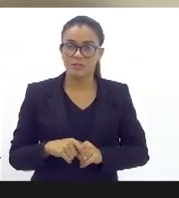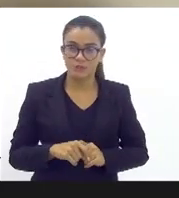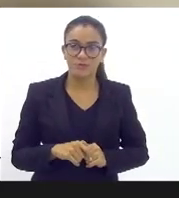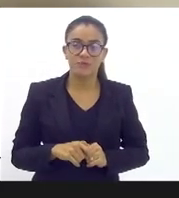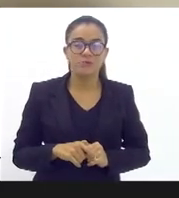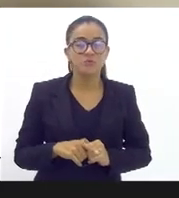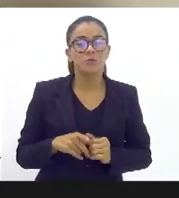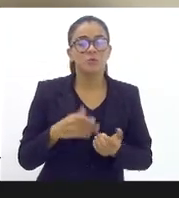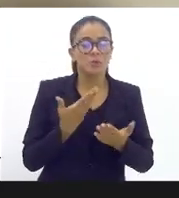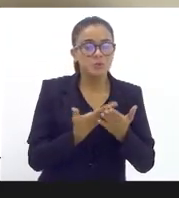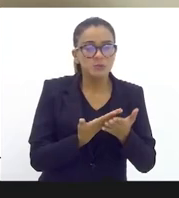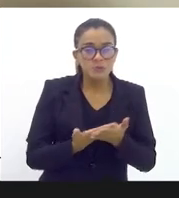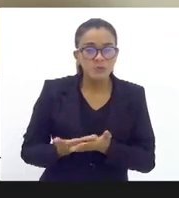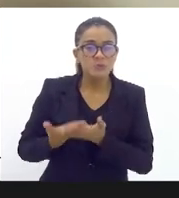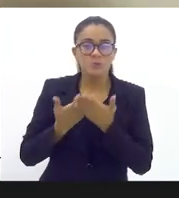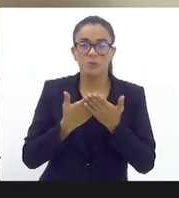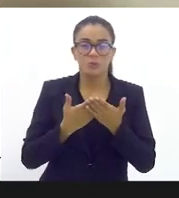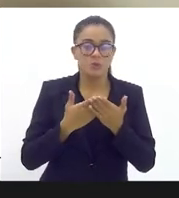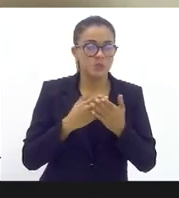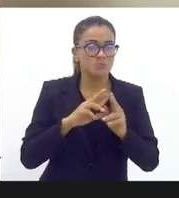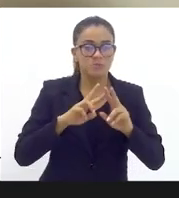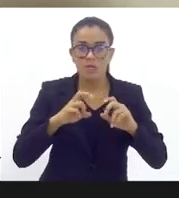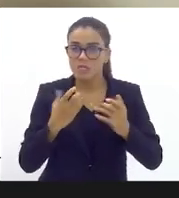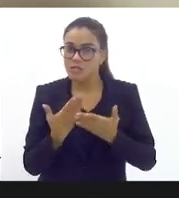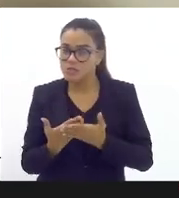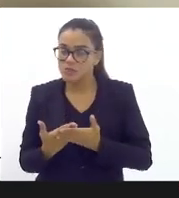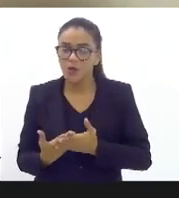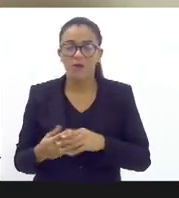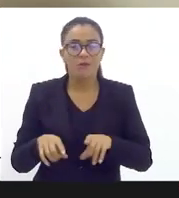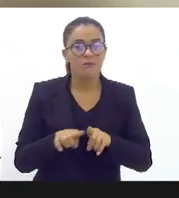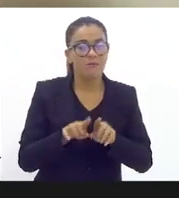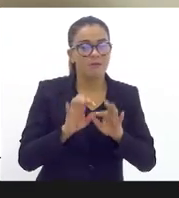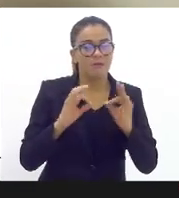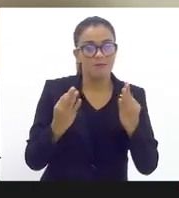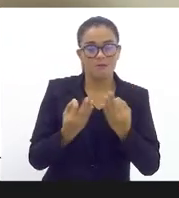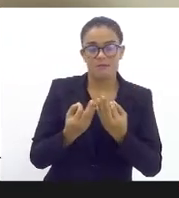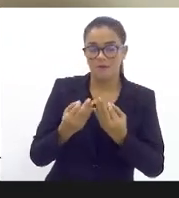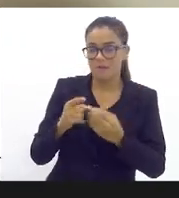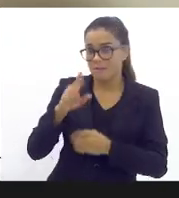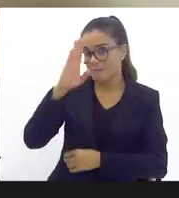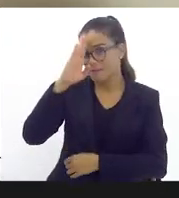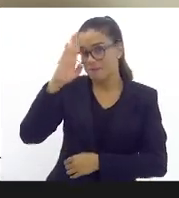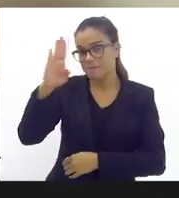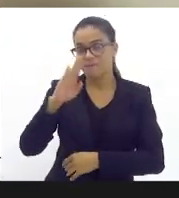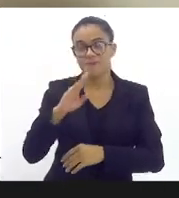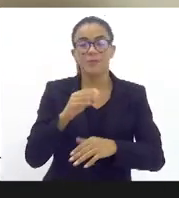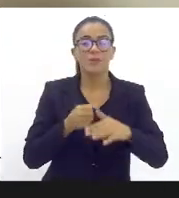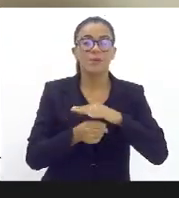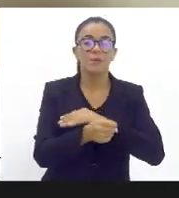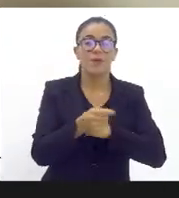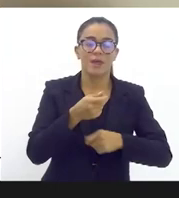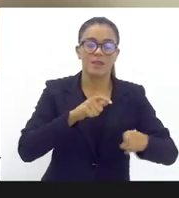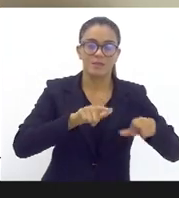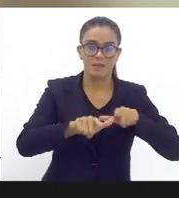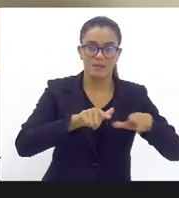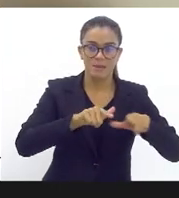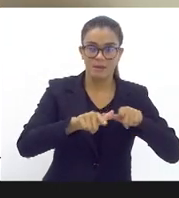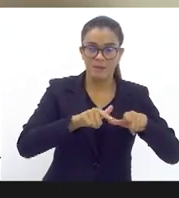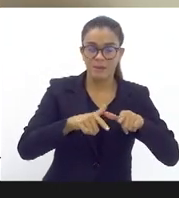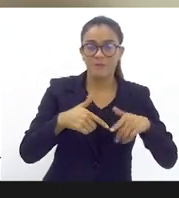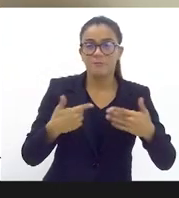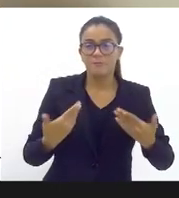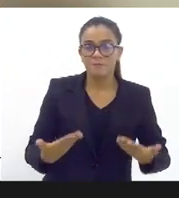do estudo, da escola, da família e, principalmente, do mercado de trabalho. Então,